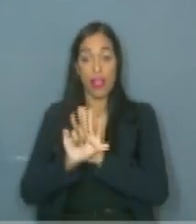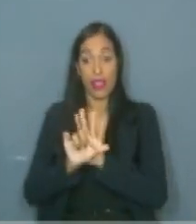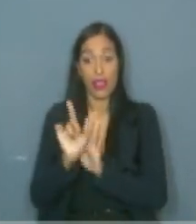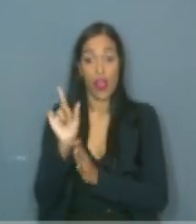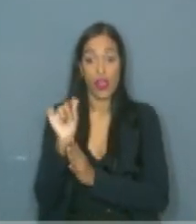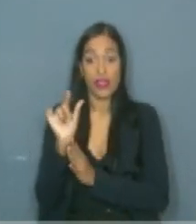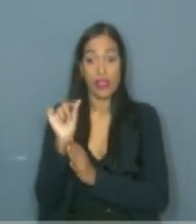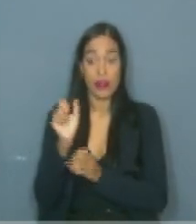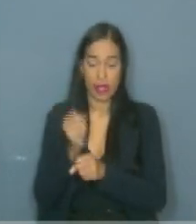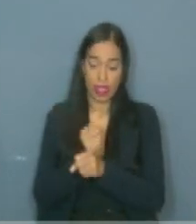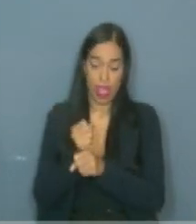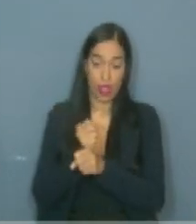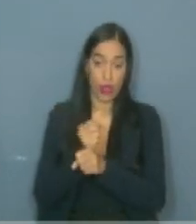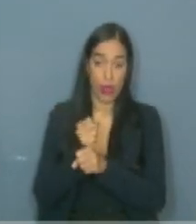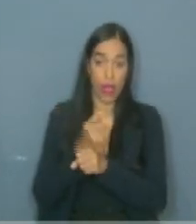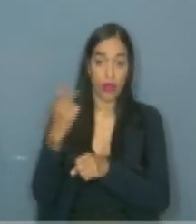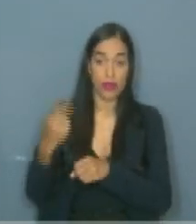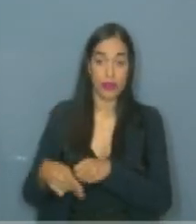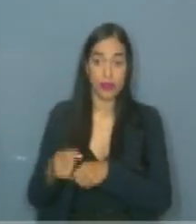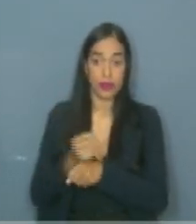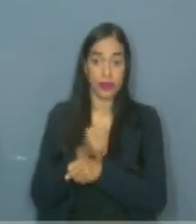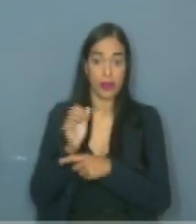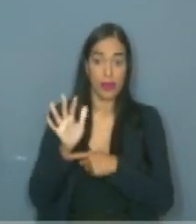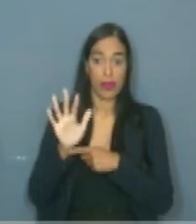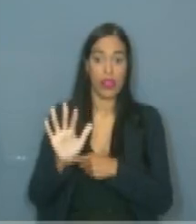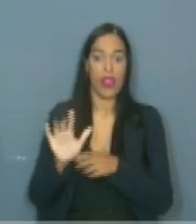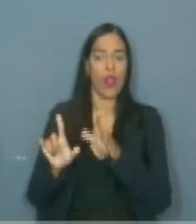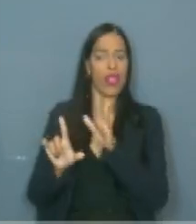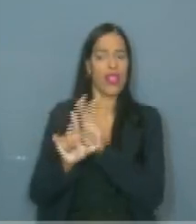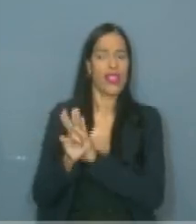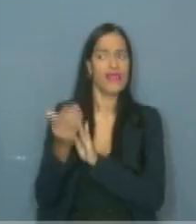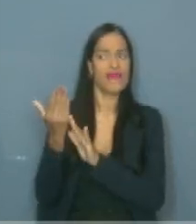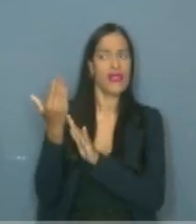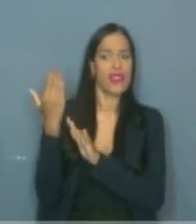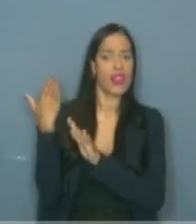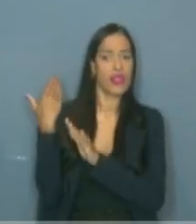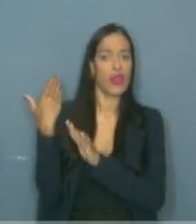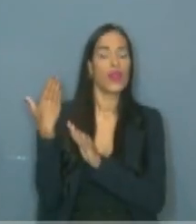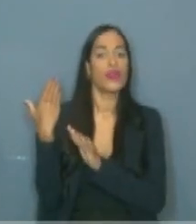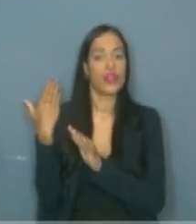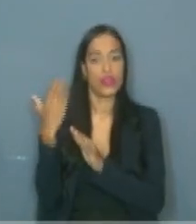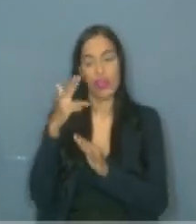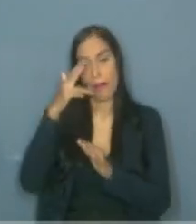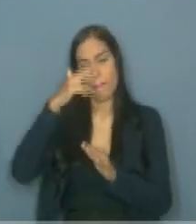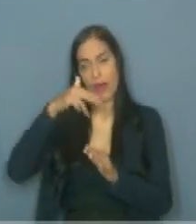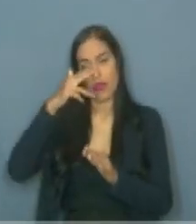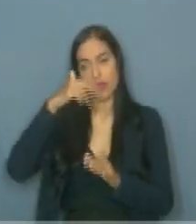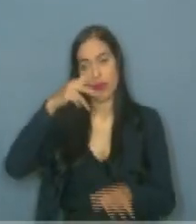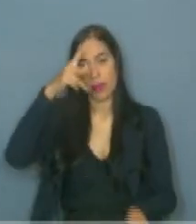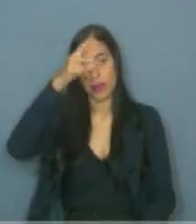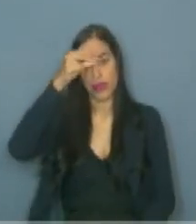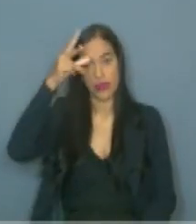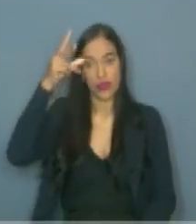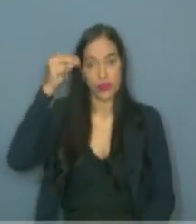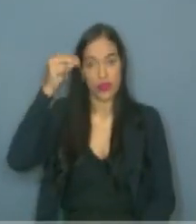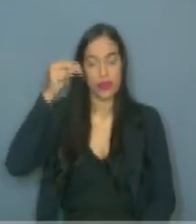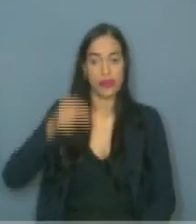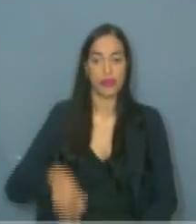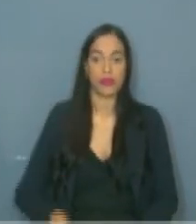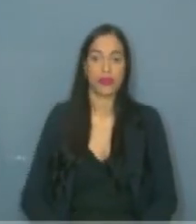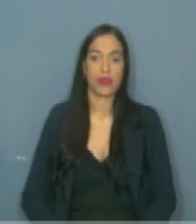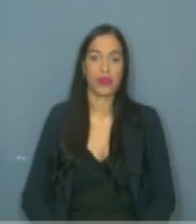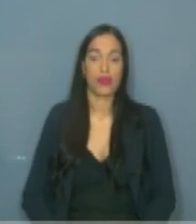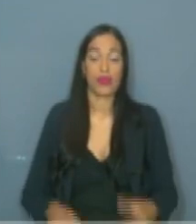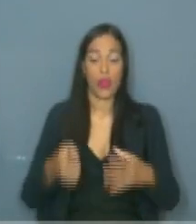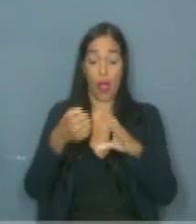se parece muito em algumas coisas com leis orçamentárias anuais anteriores dessa mesma prefeitura. E tem uma